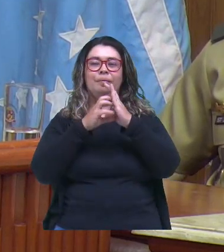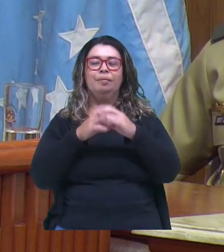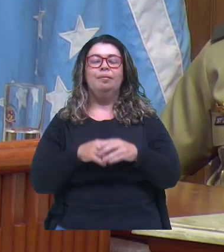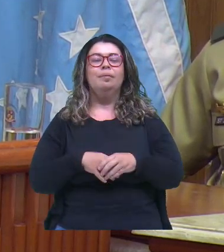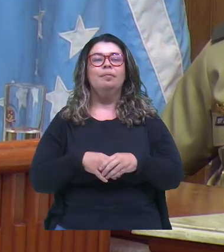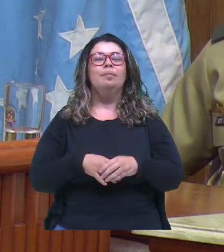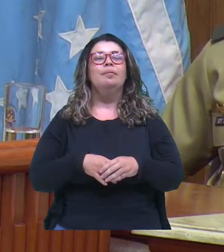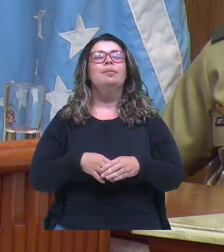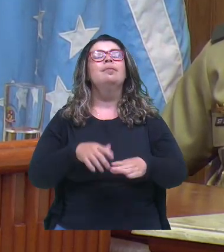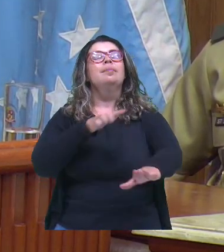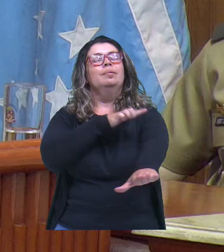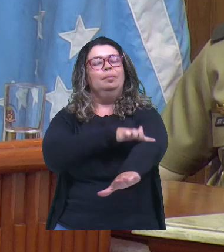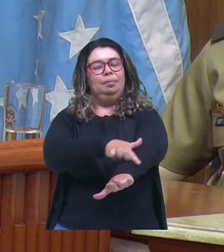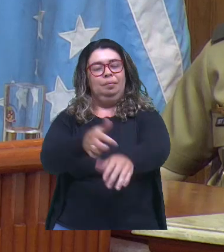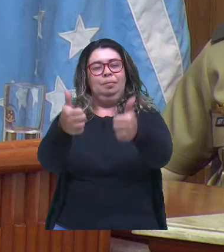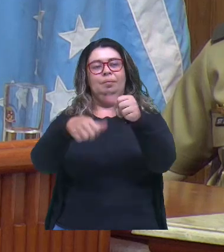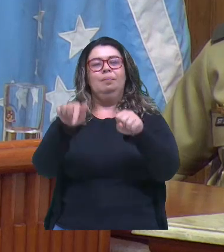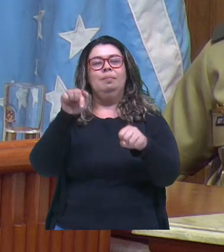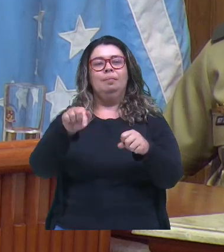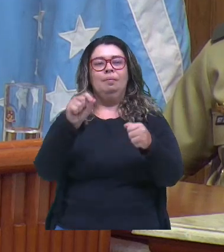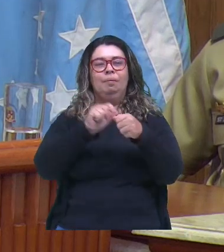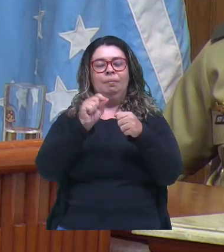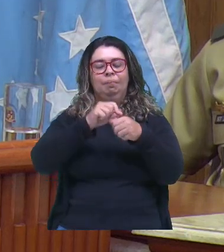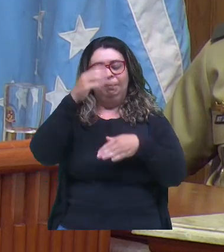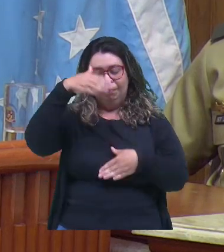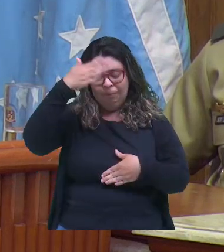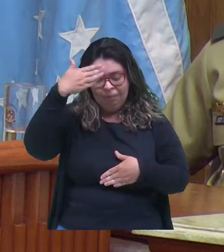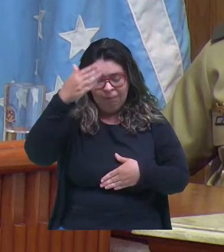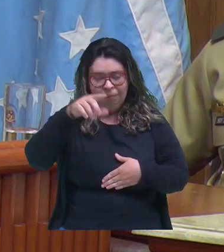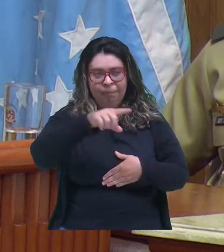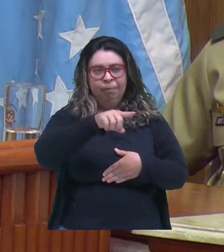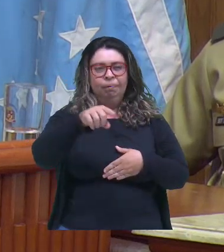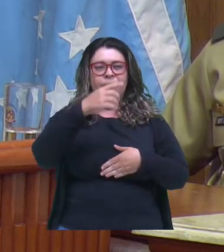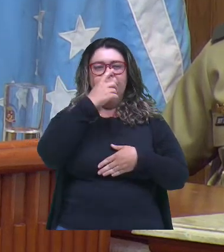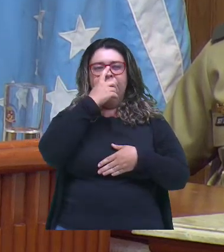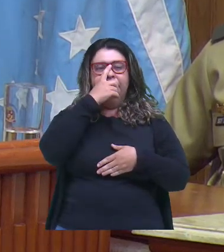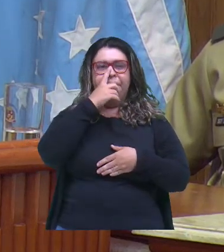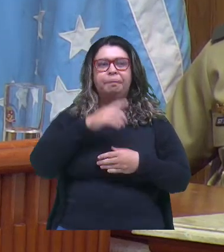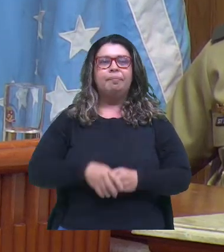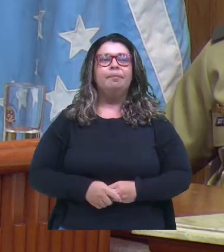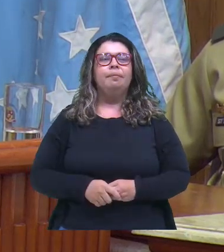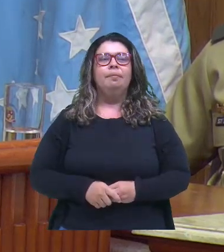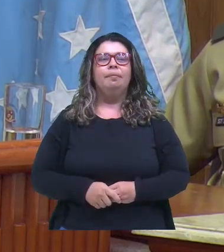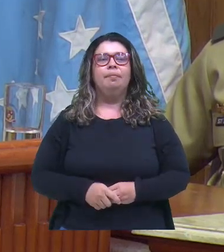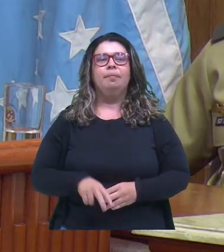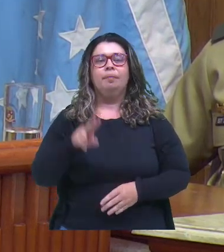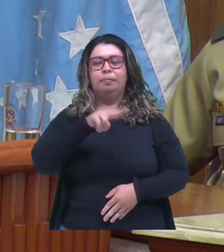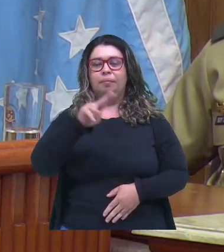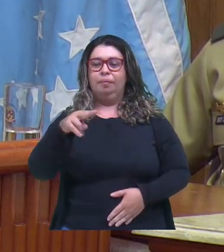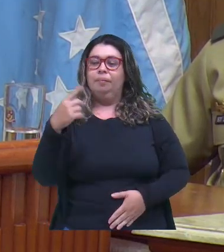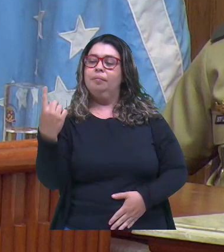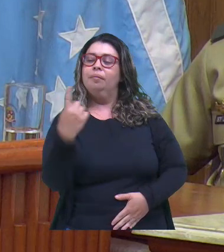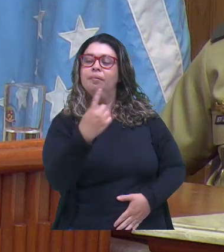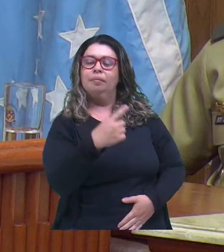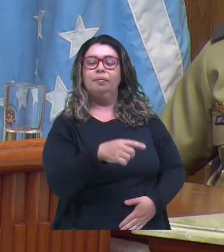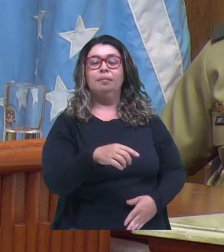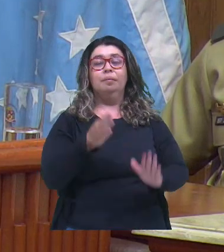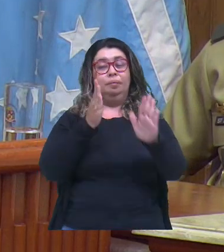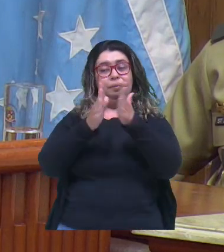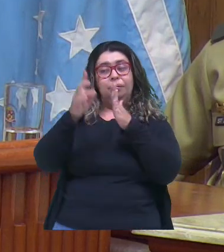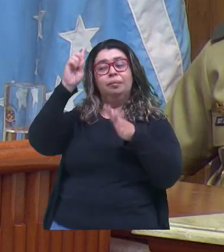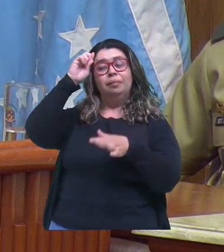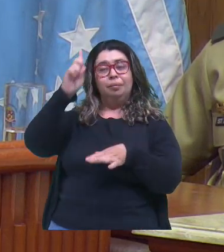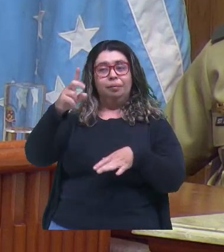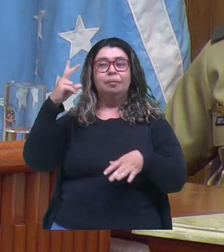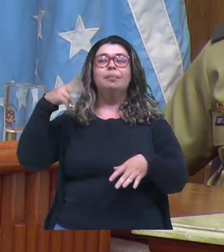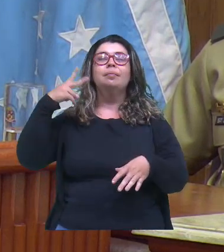uma honra estar aqui hoje prestando essa homenagem para vocês. Então, o nome de cada um passou pela indicação dos vereadores,